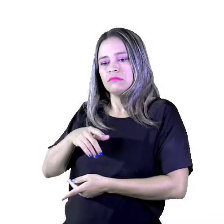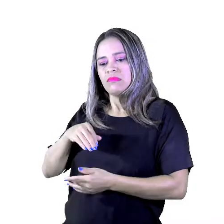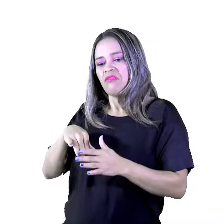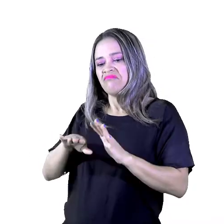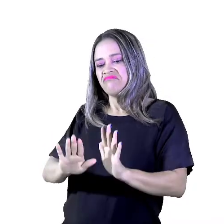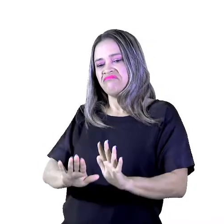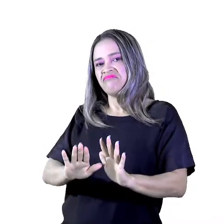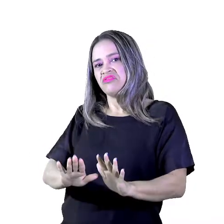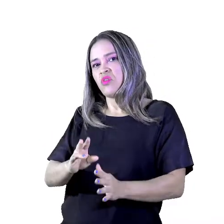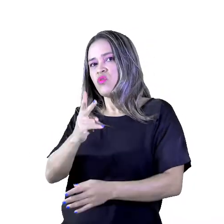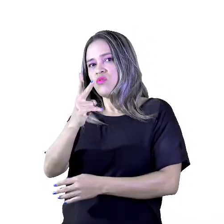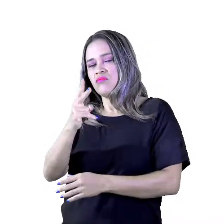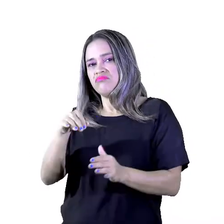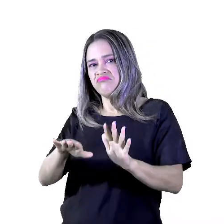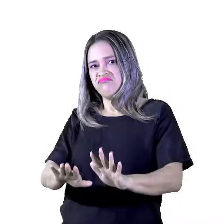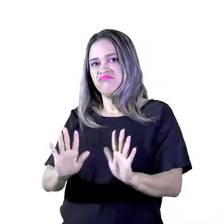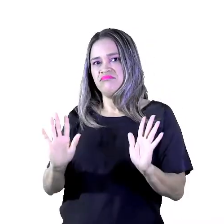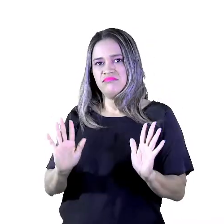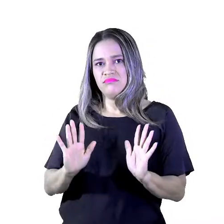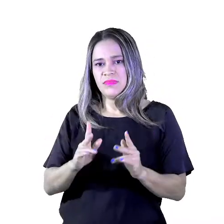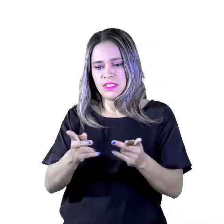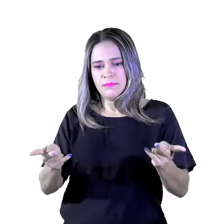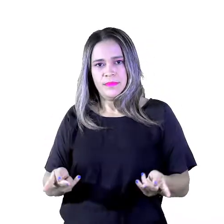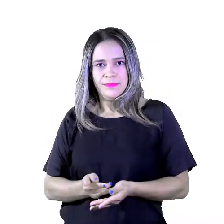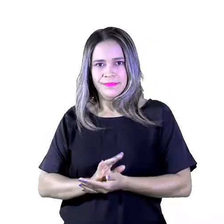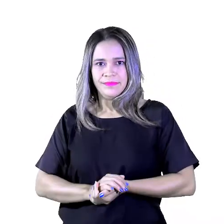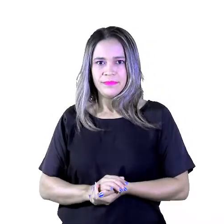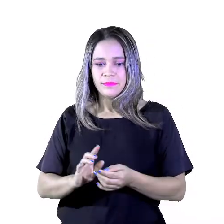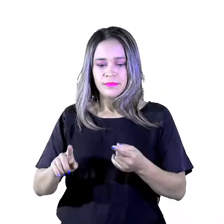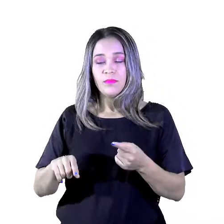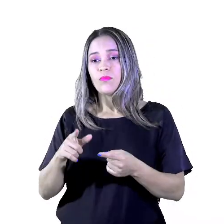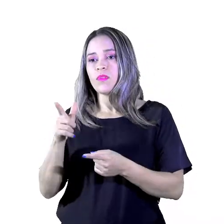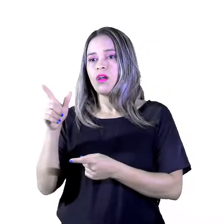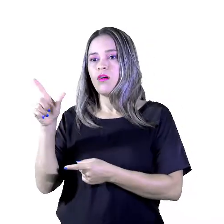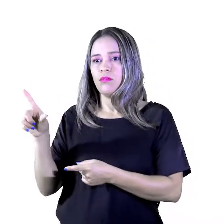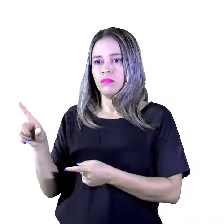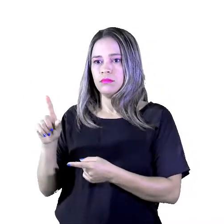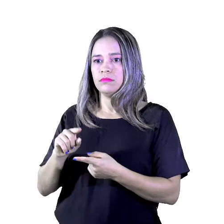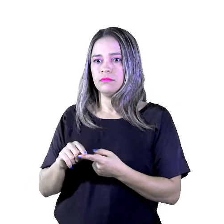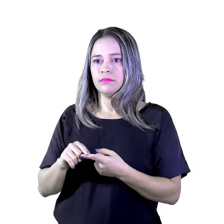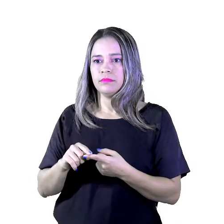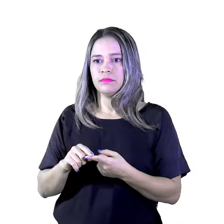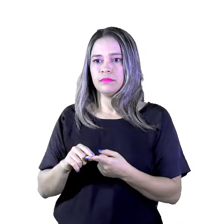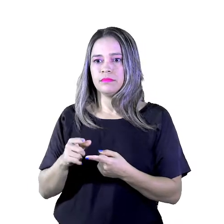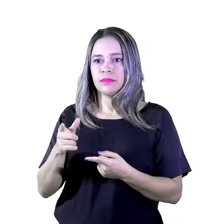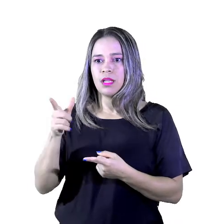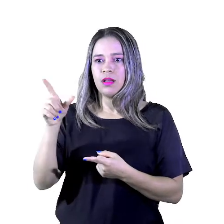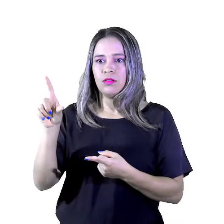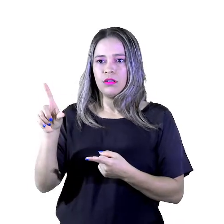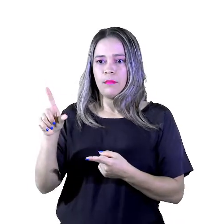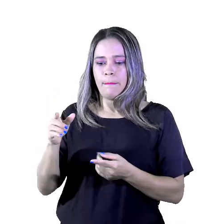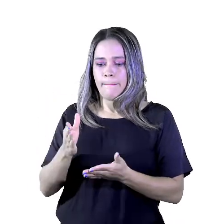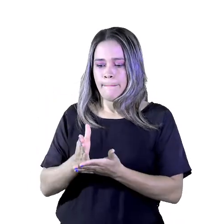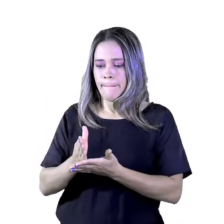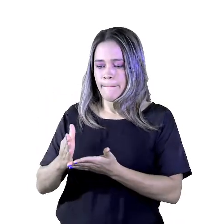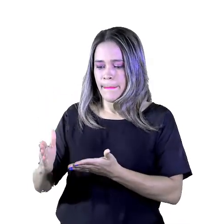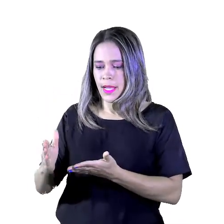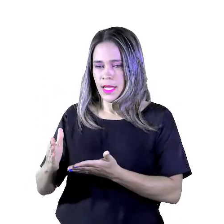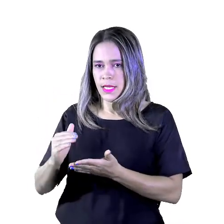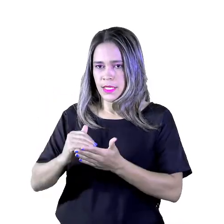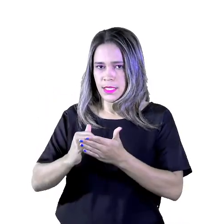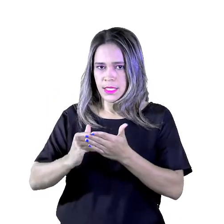2 pedaços dessa pizza. Na outra parte, olha só, até essa parte da pizza